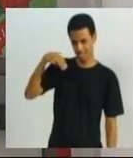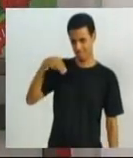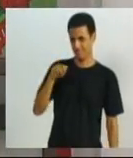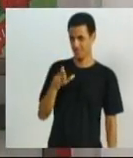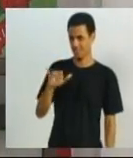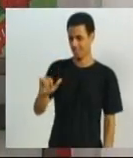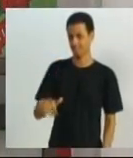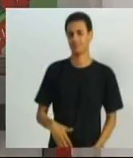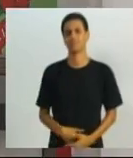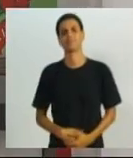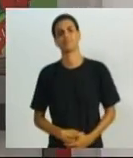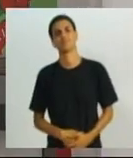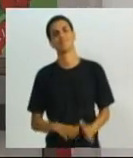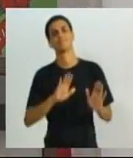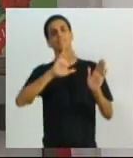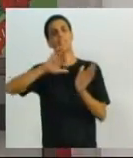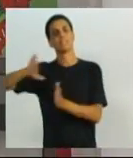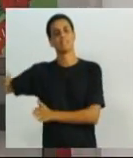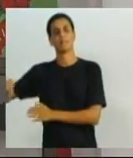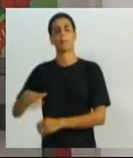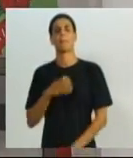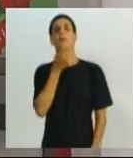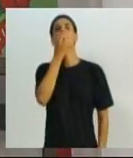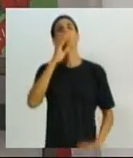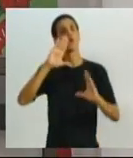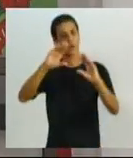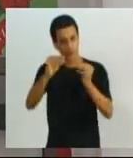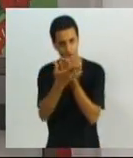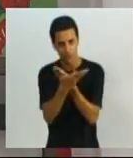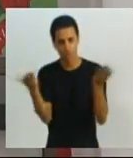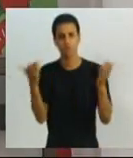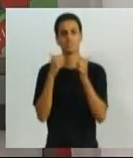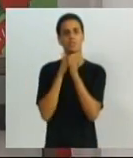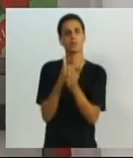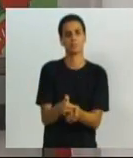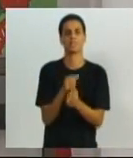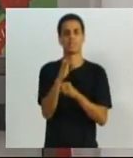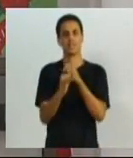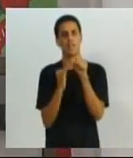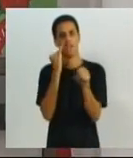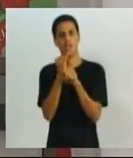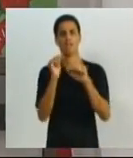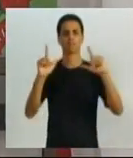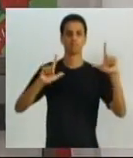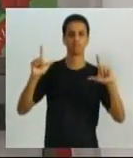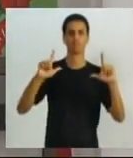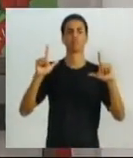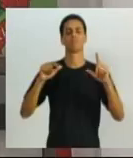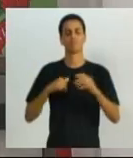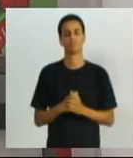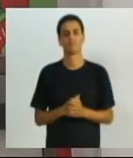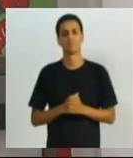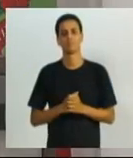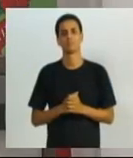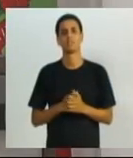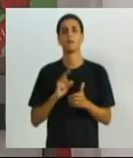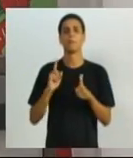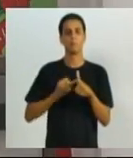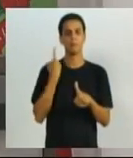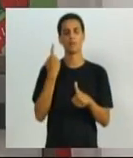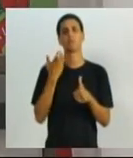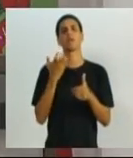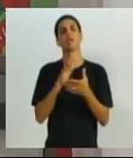parlamentares, convidados aqui no plenário também, quem nos acompanha através da TVL Internautas. Eu, primeiramente, também quero cumprimentar